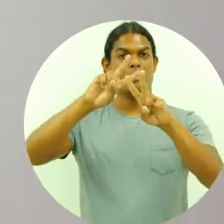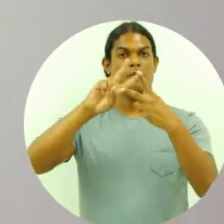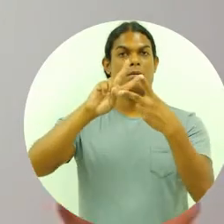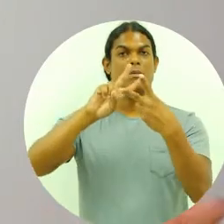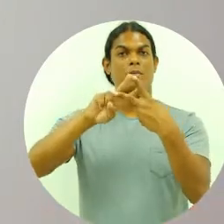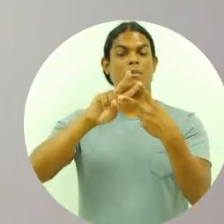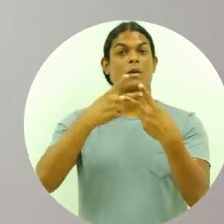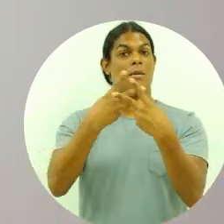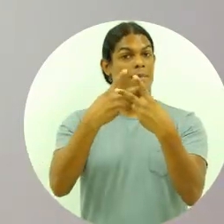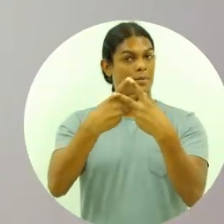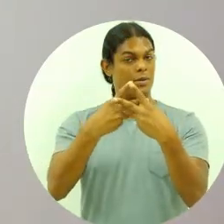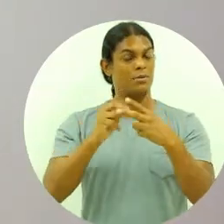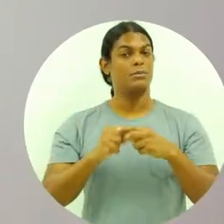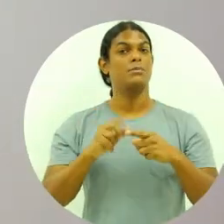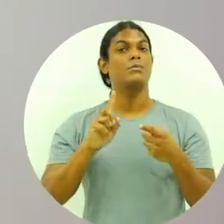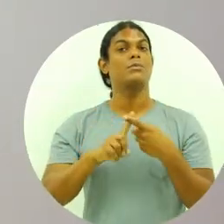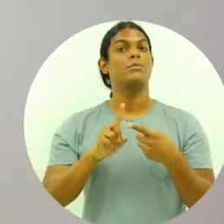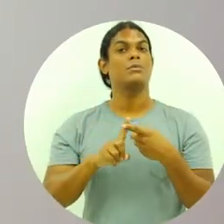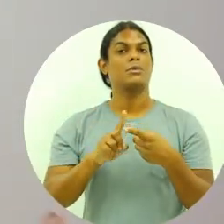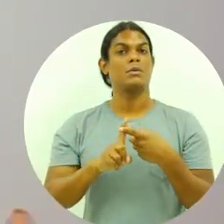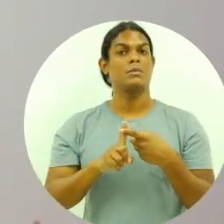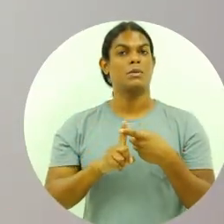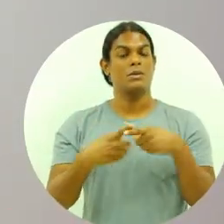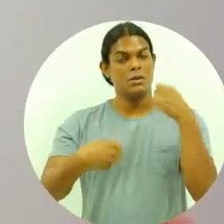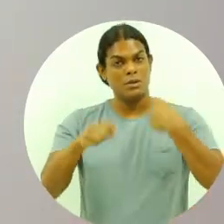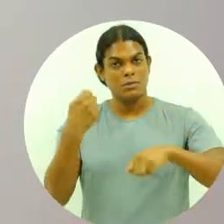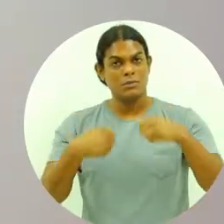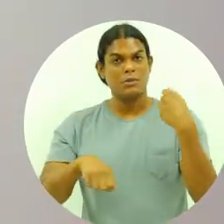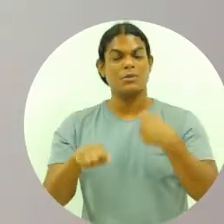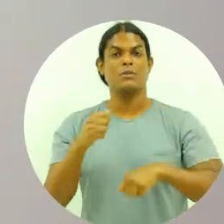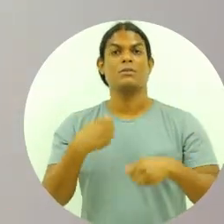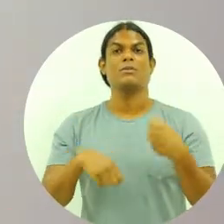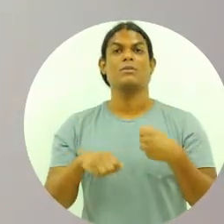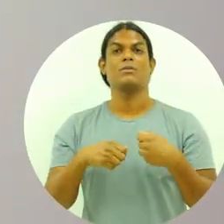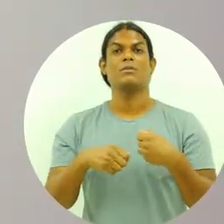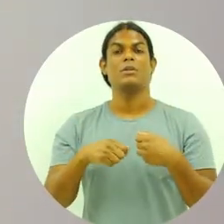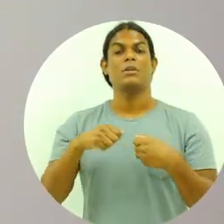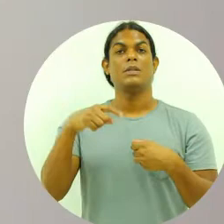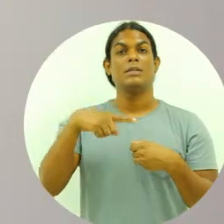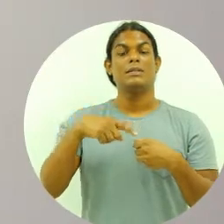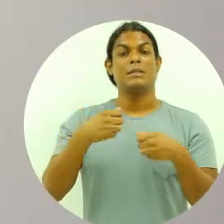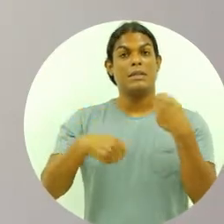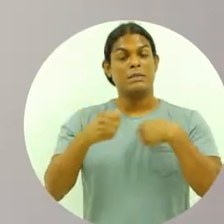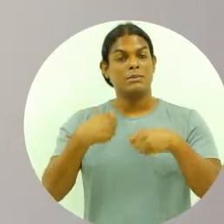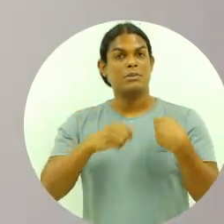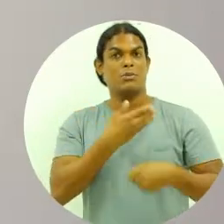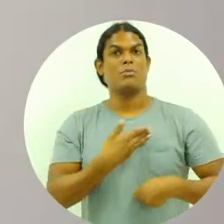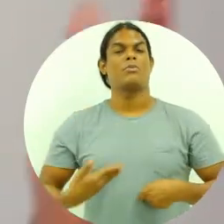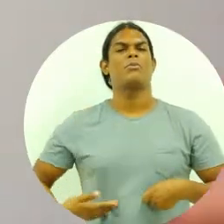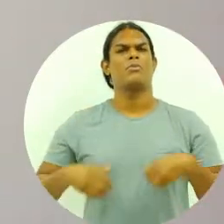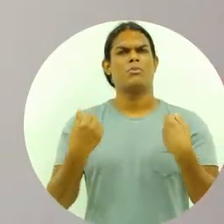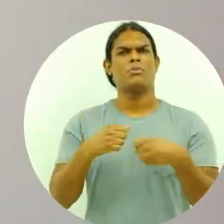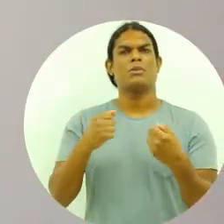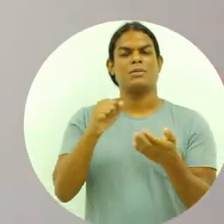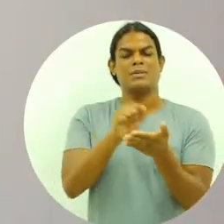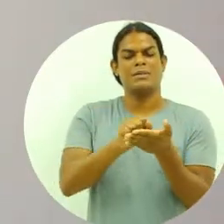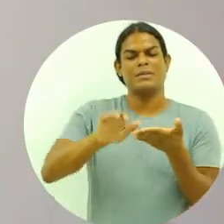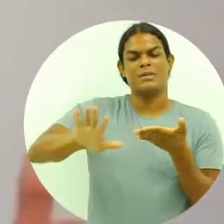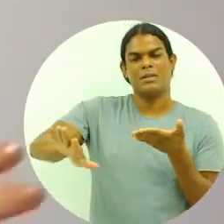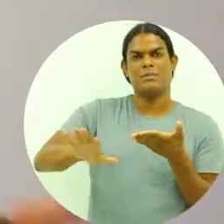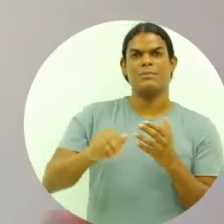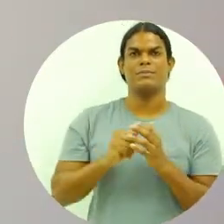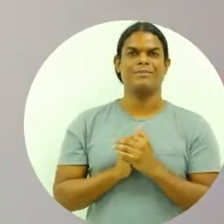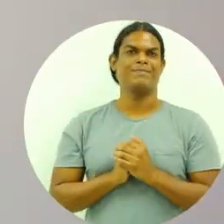vai ser punido administrativamente pelo poder disciplinar da administração pública, podendo ser